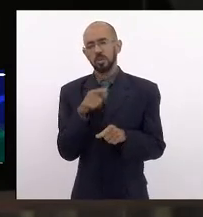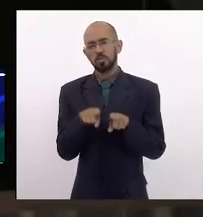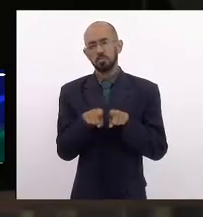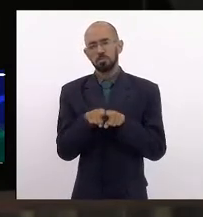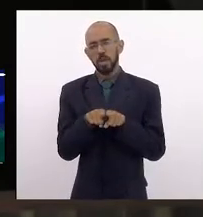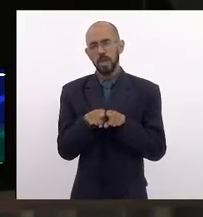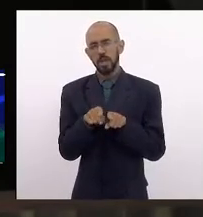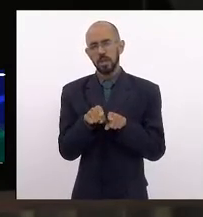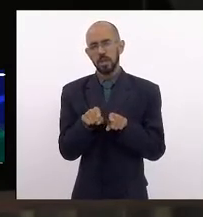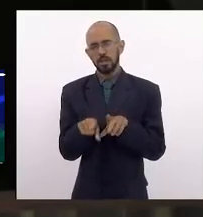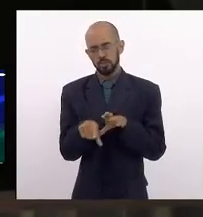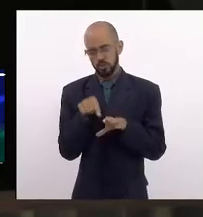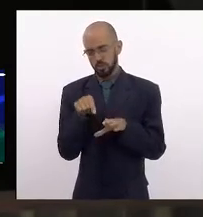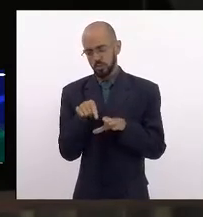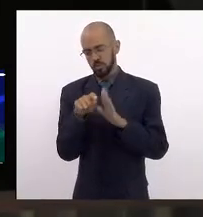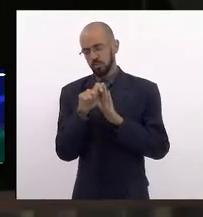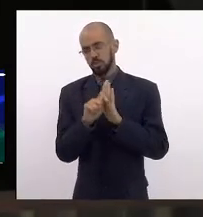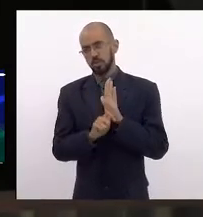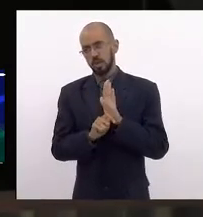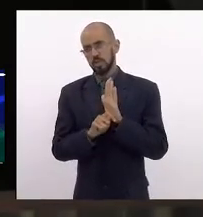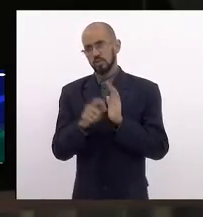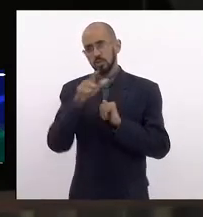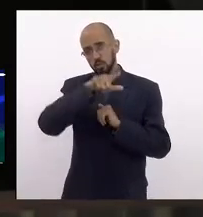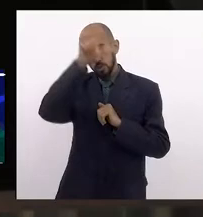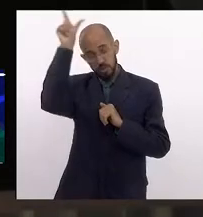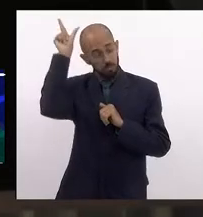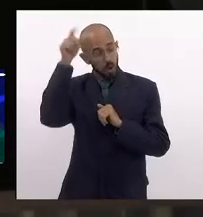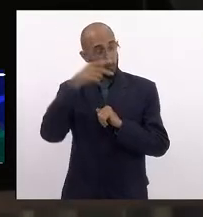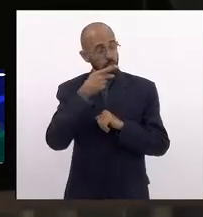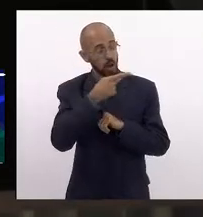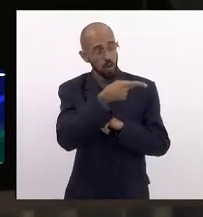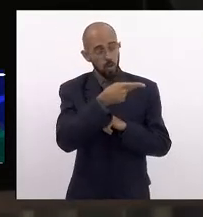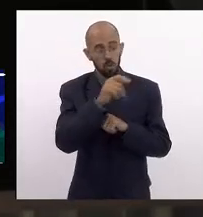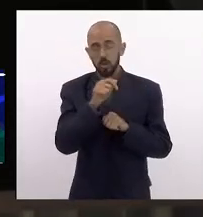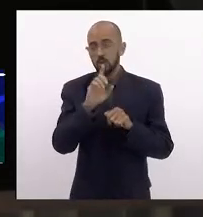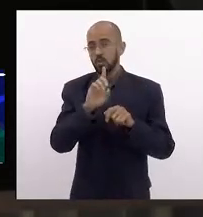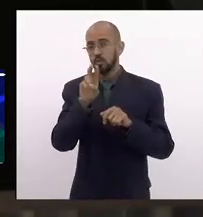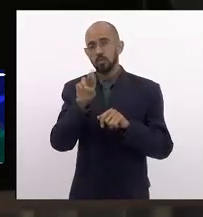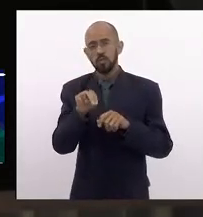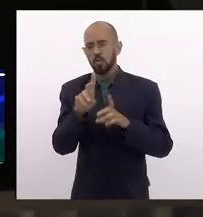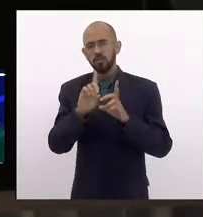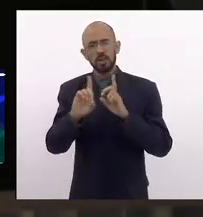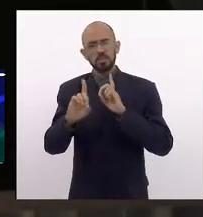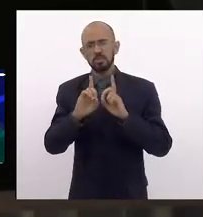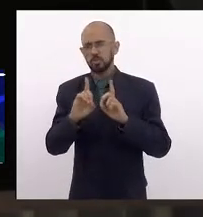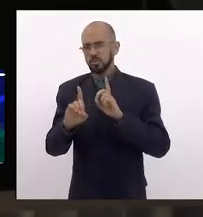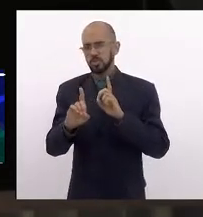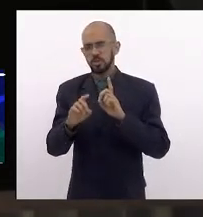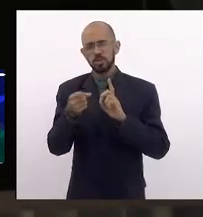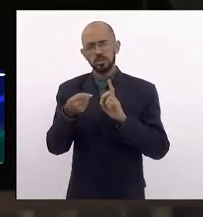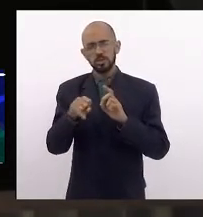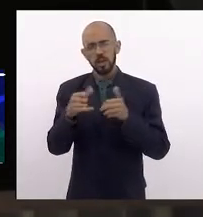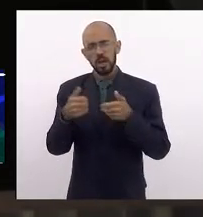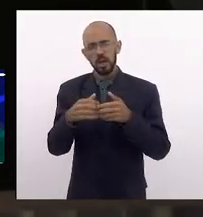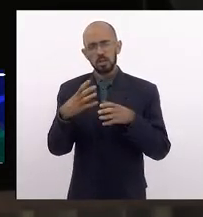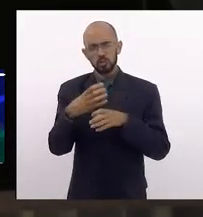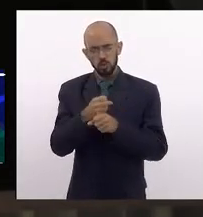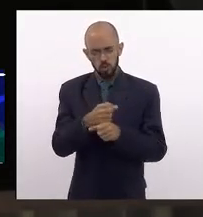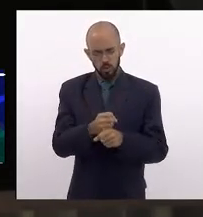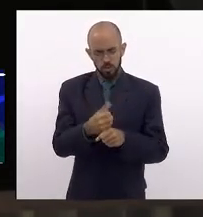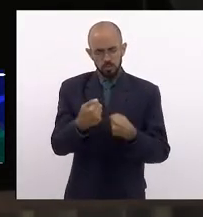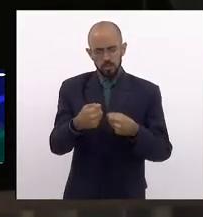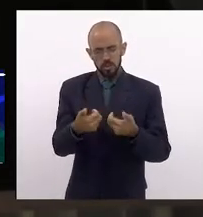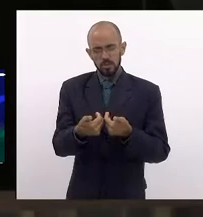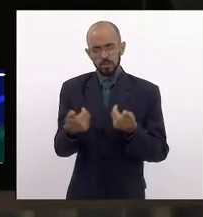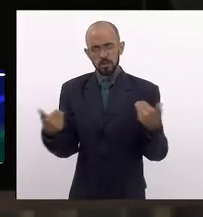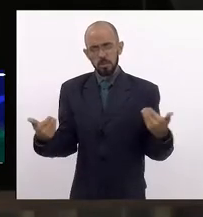análise feita pelo Deputado Luiz Paulo e não vou discutir aqui se as contas deveriam estar separadas ou